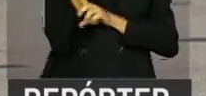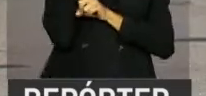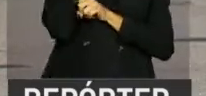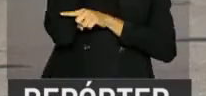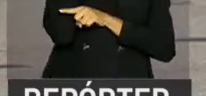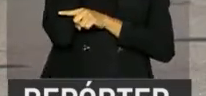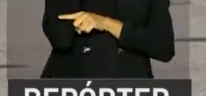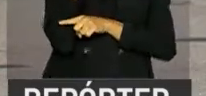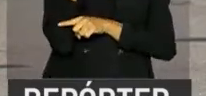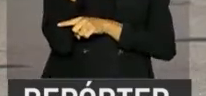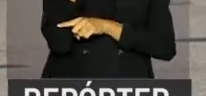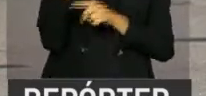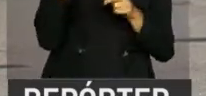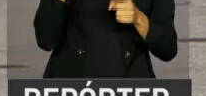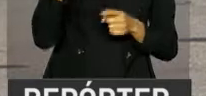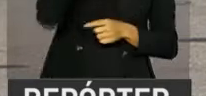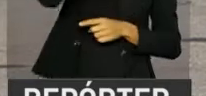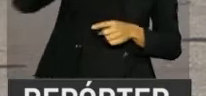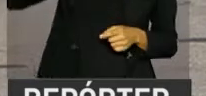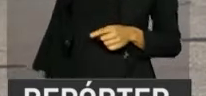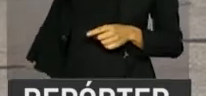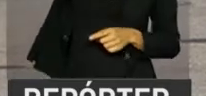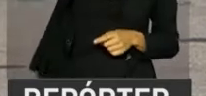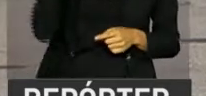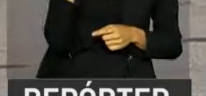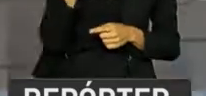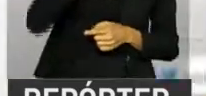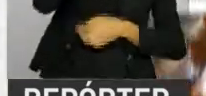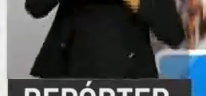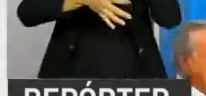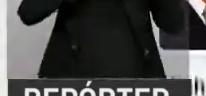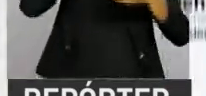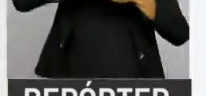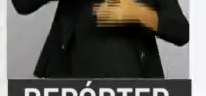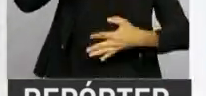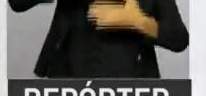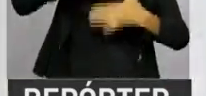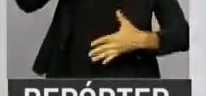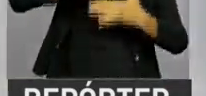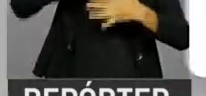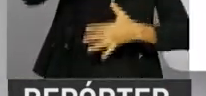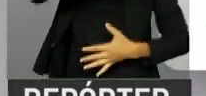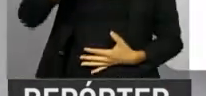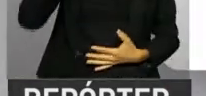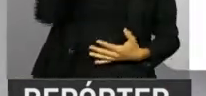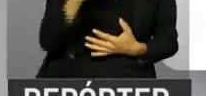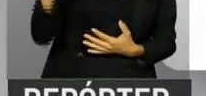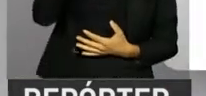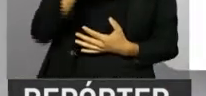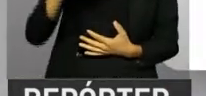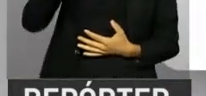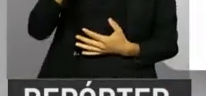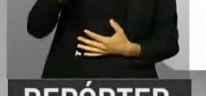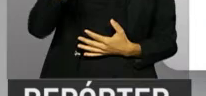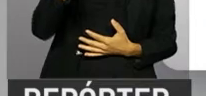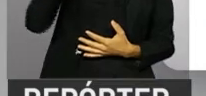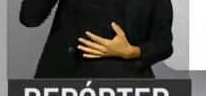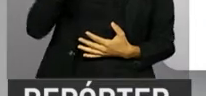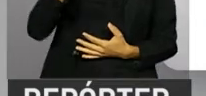se expressou pelas redes sociais primeiramente para se solidarizar com a colômbia em função dos deslizamentos